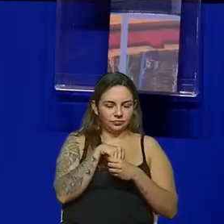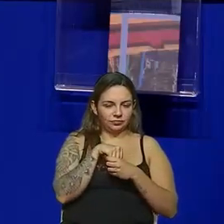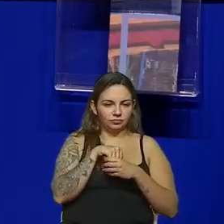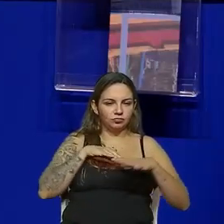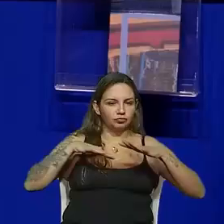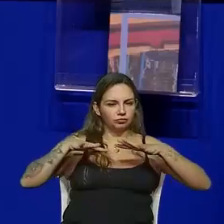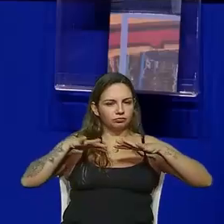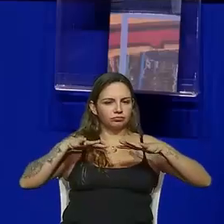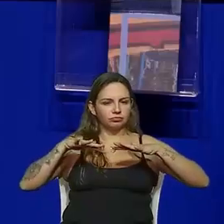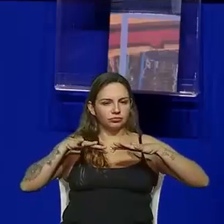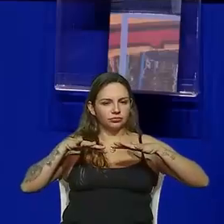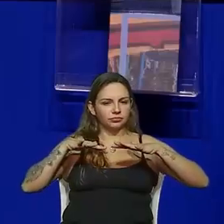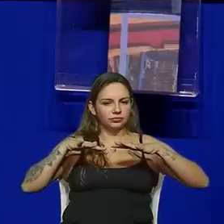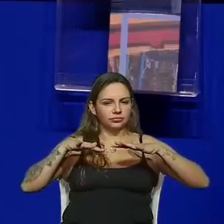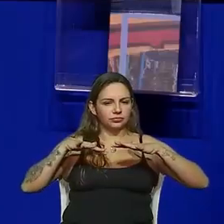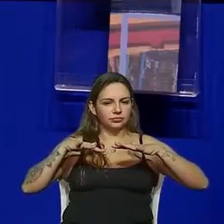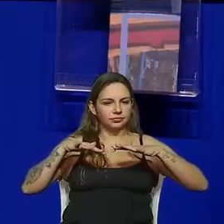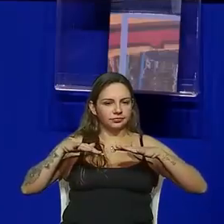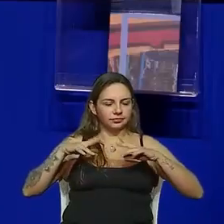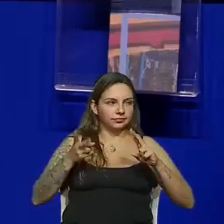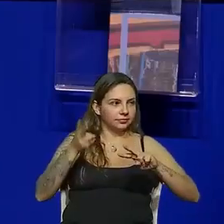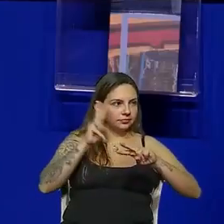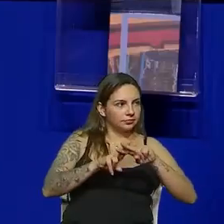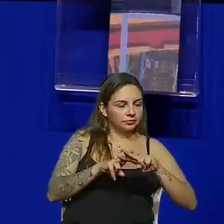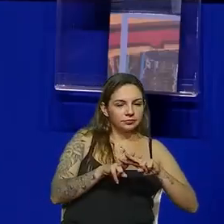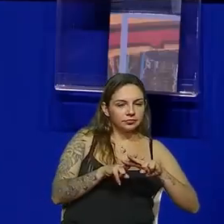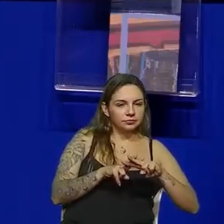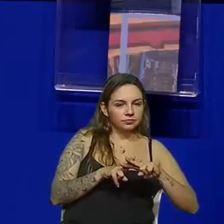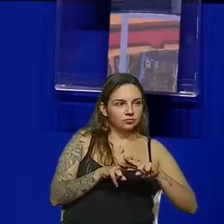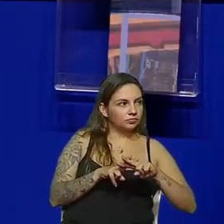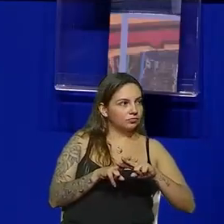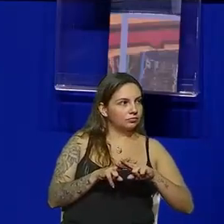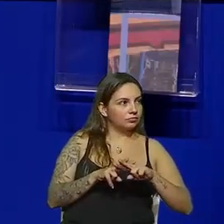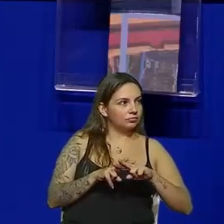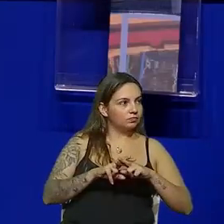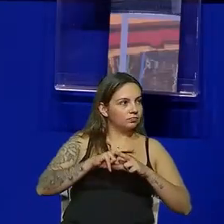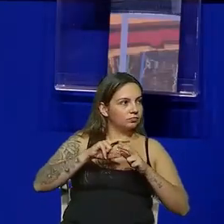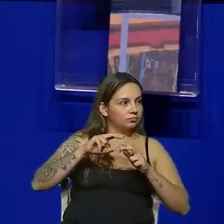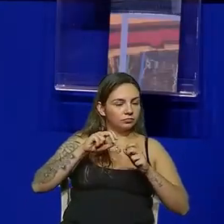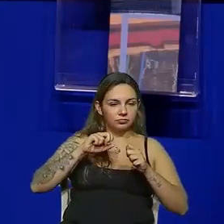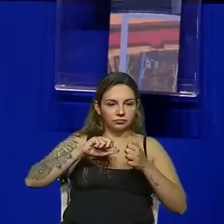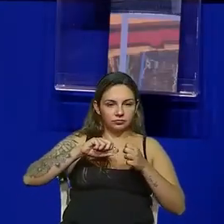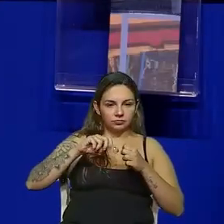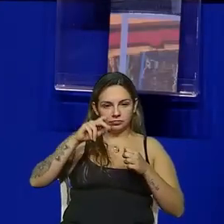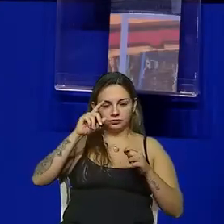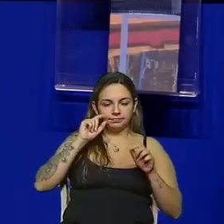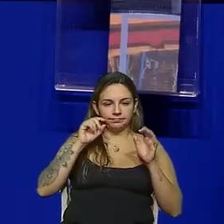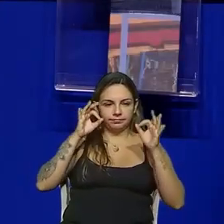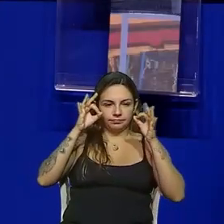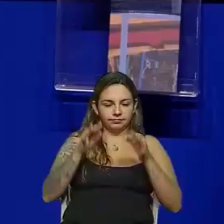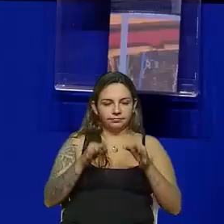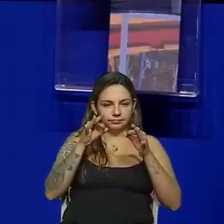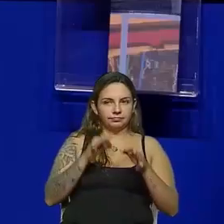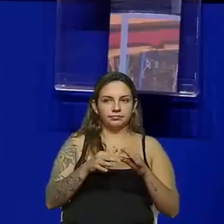do movimento e das prisões e das torturas são